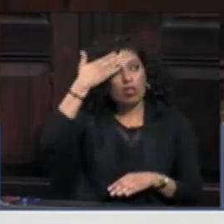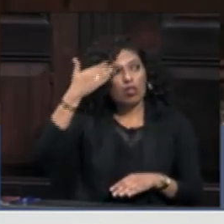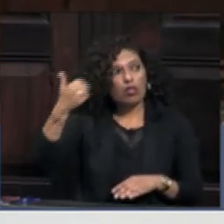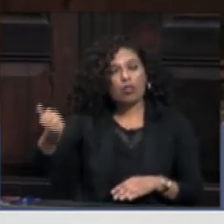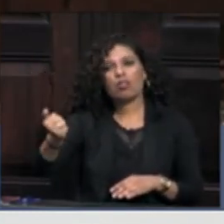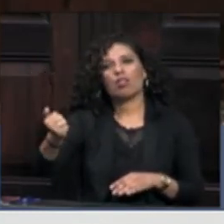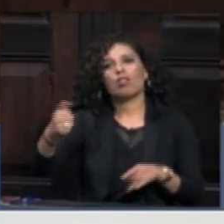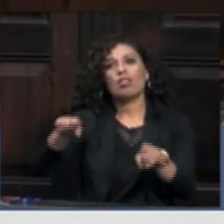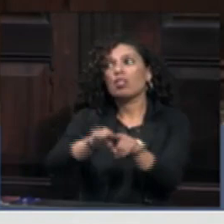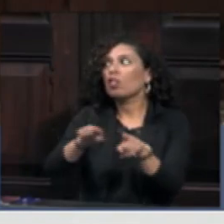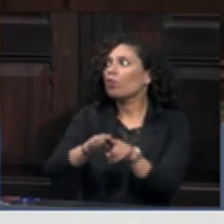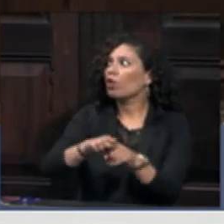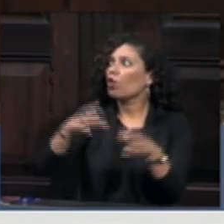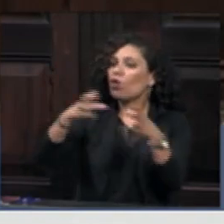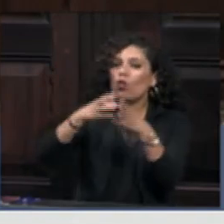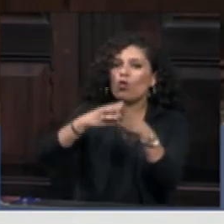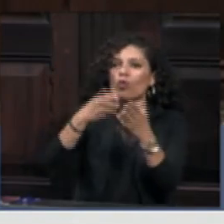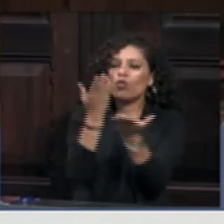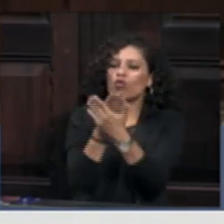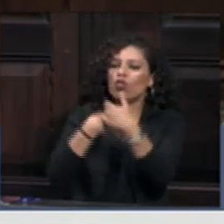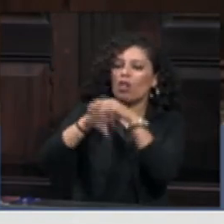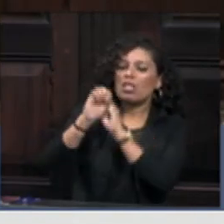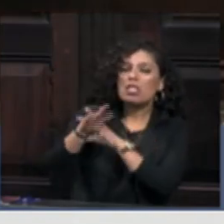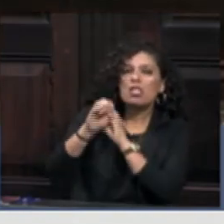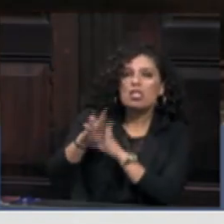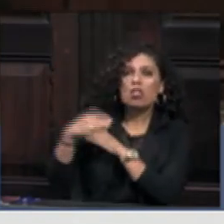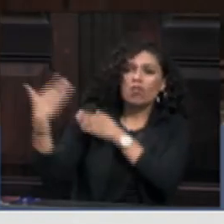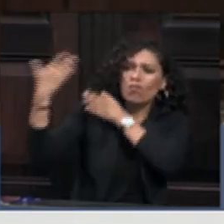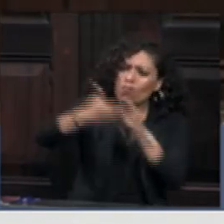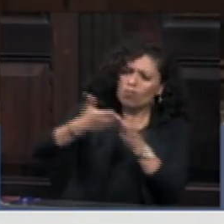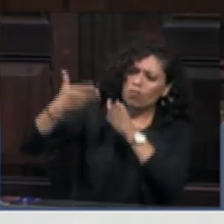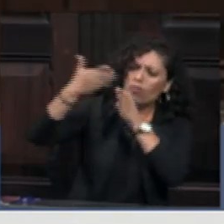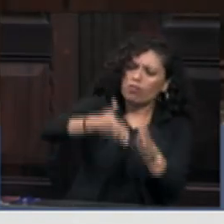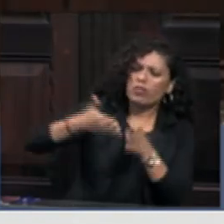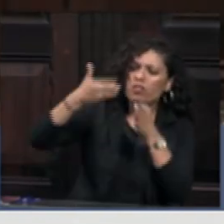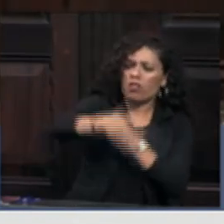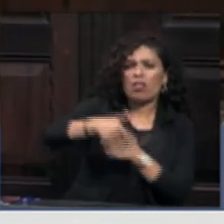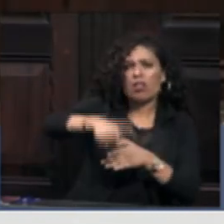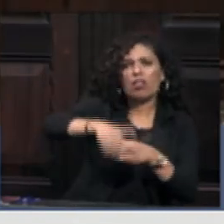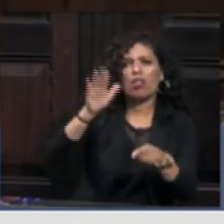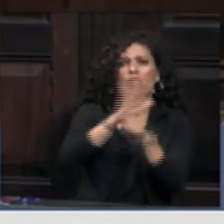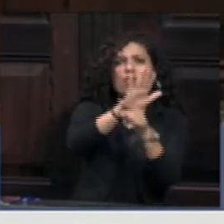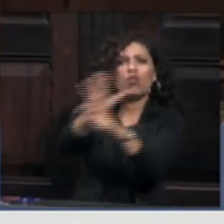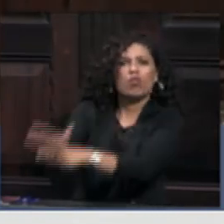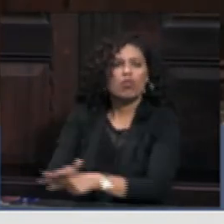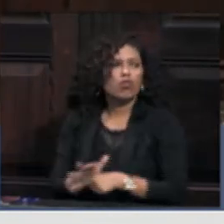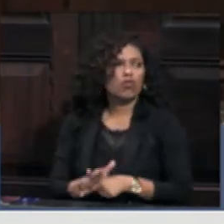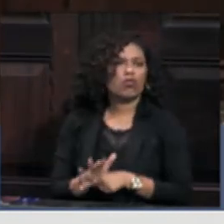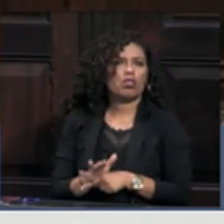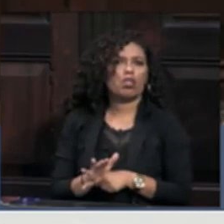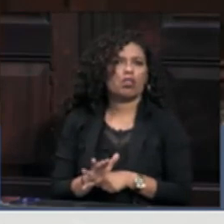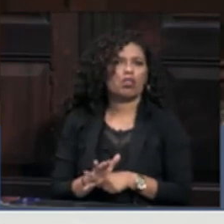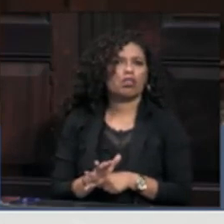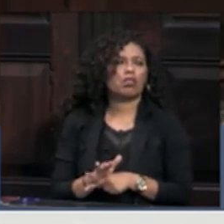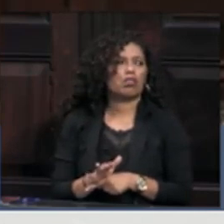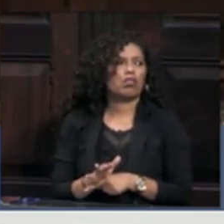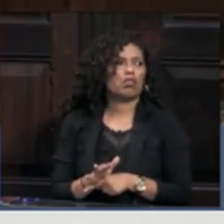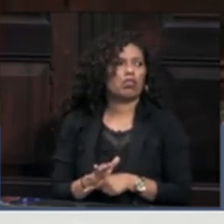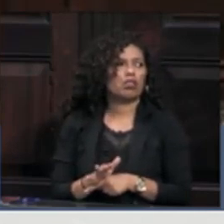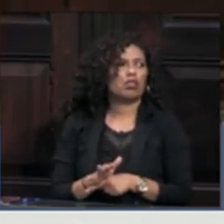apoio dos estudantes, com o apoio do pessoal da FAETEC, com o apoio do pessoal da saúde. Que todos